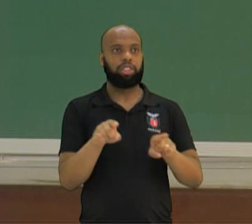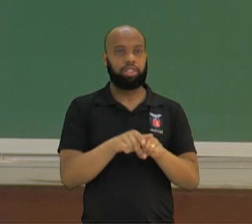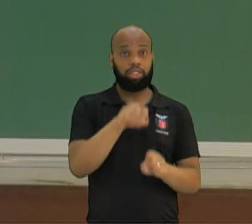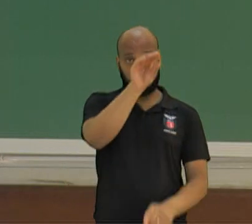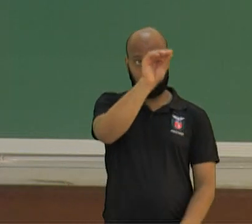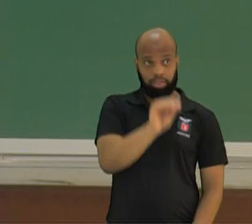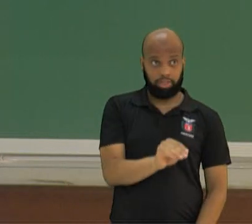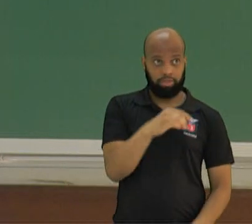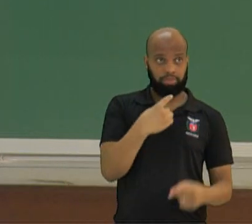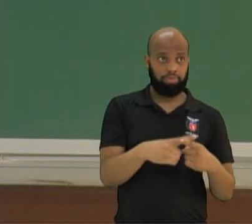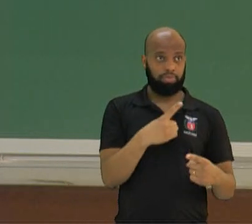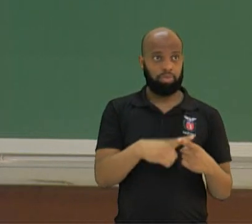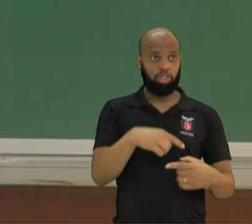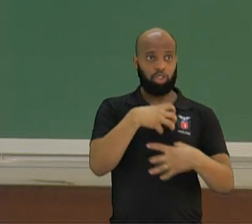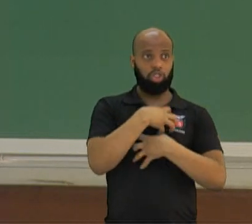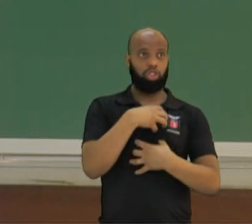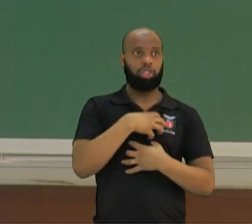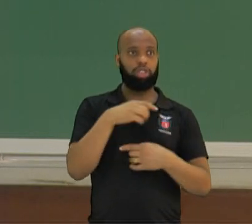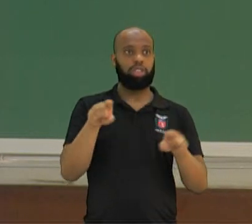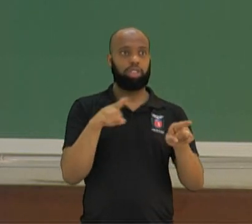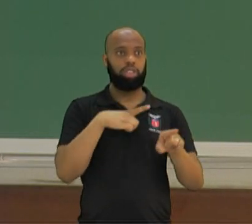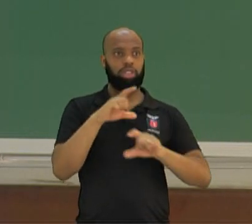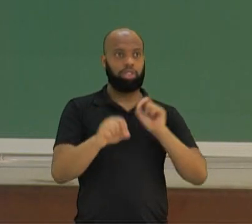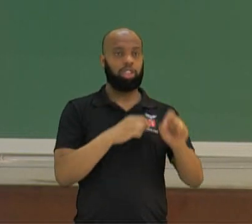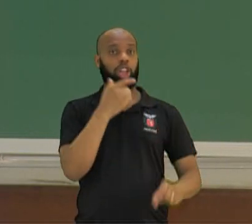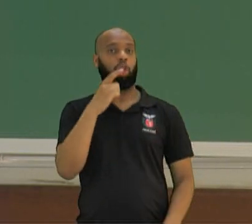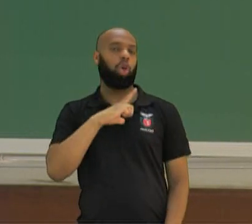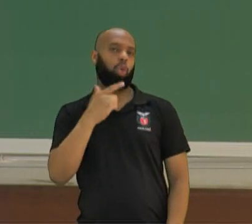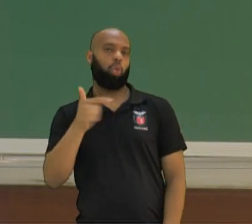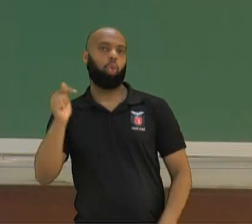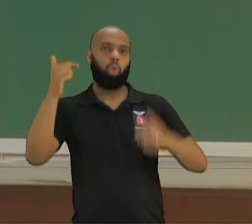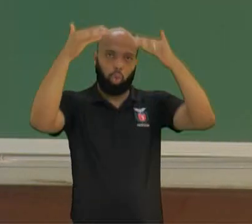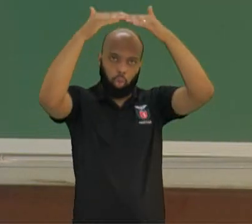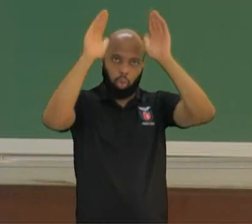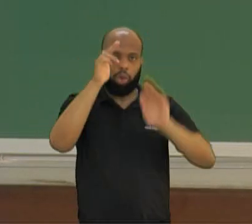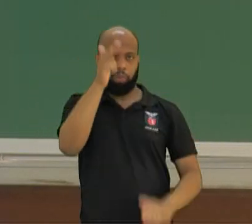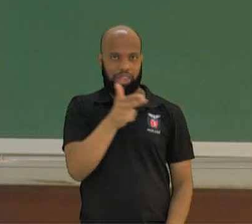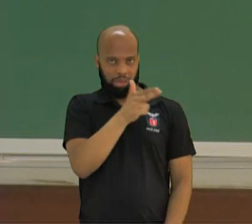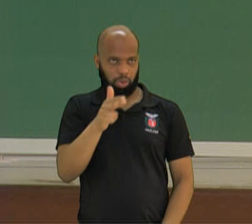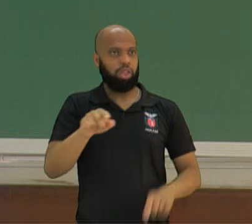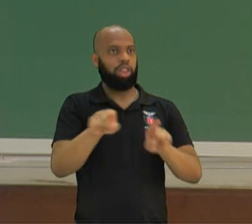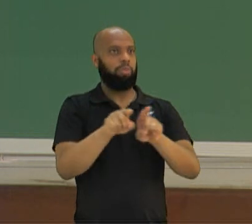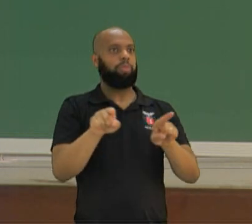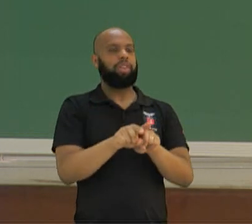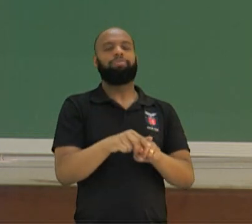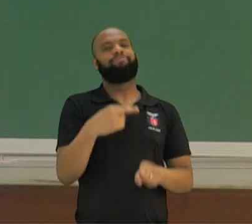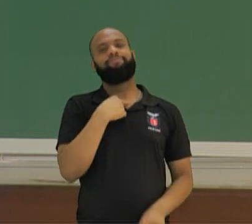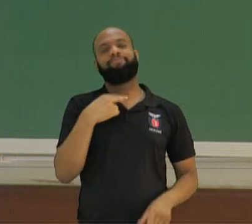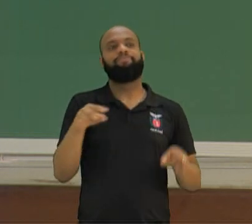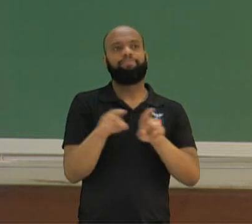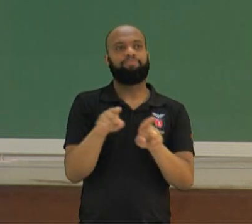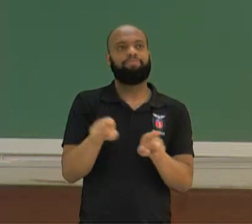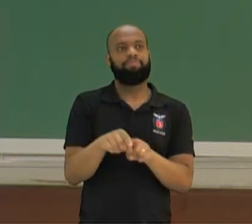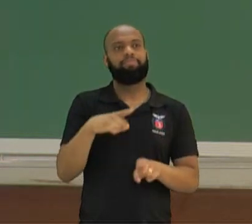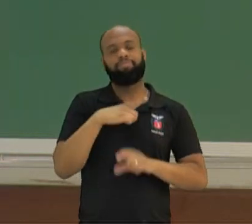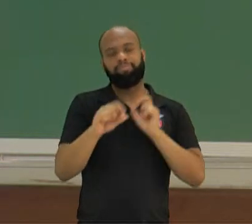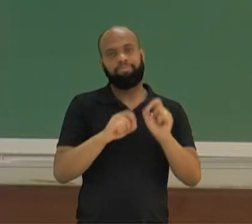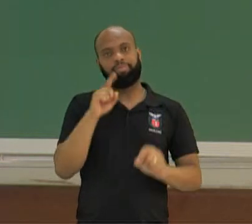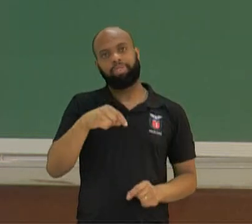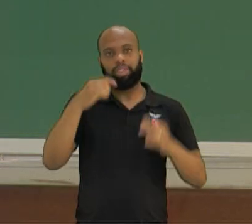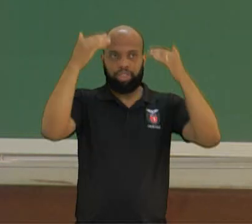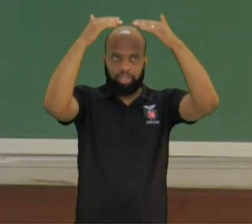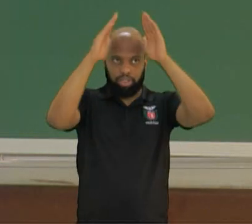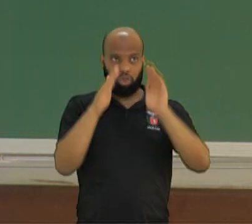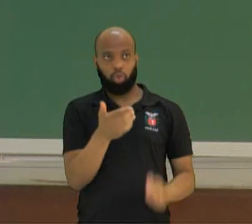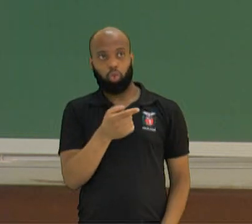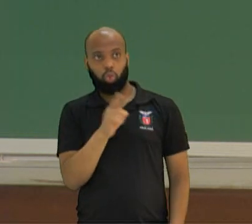para baixo, porque senão ele ficaria ameaçado pelo outro bispo. E nessa casa também não pode, porque ele ficaria ameaçado aqui pelo bispo. E